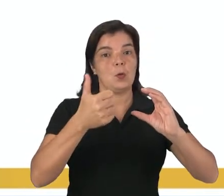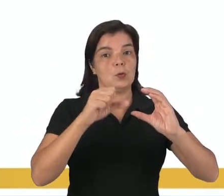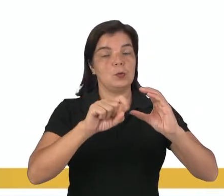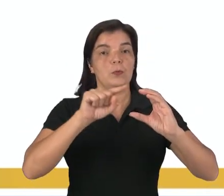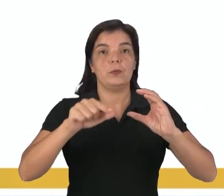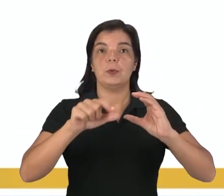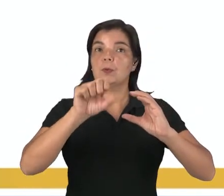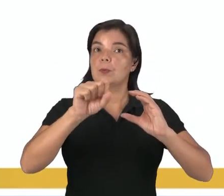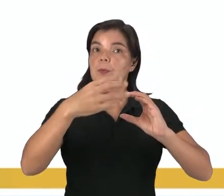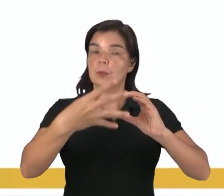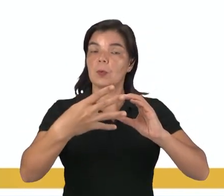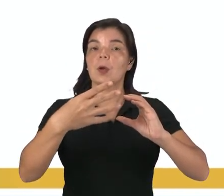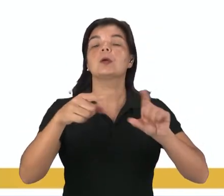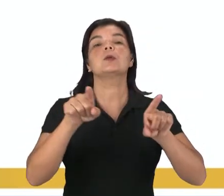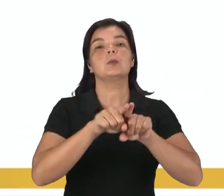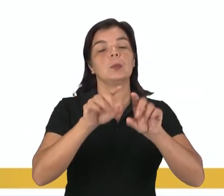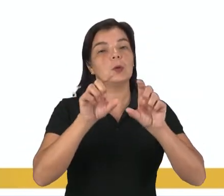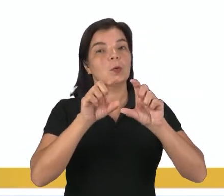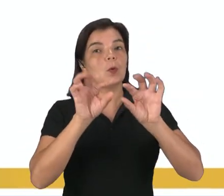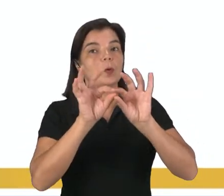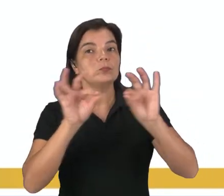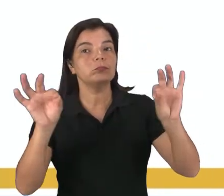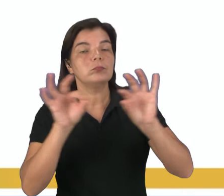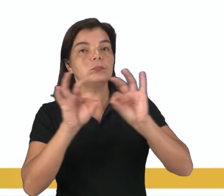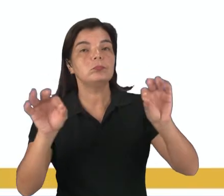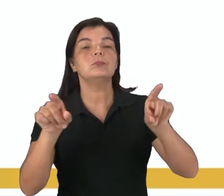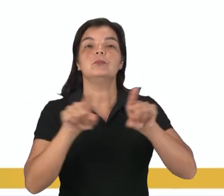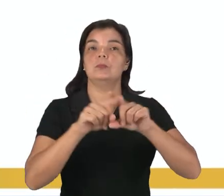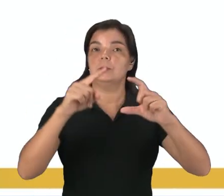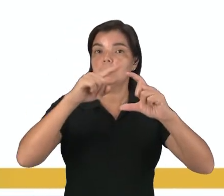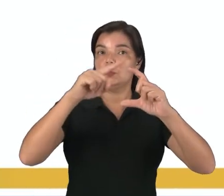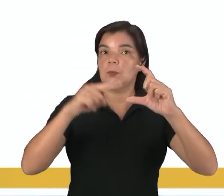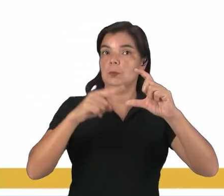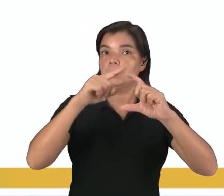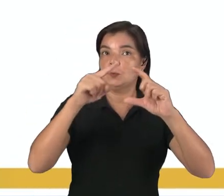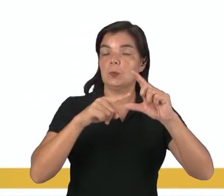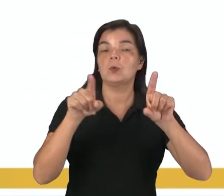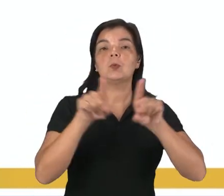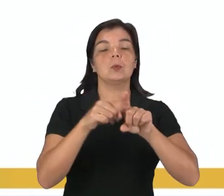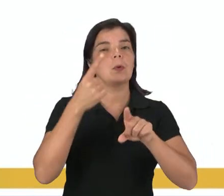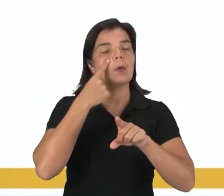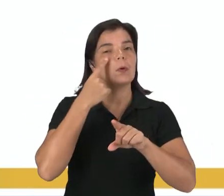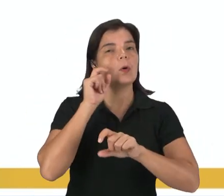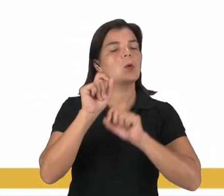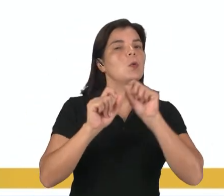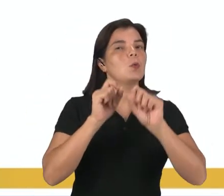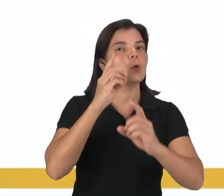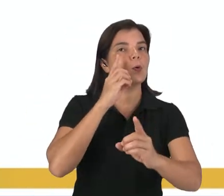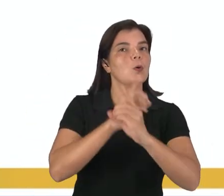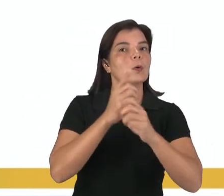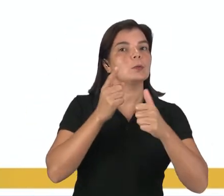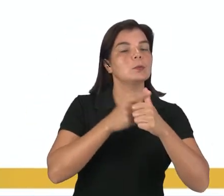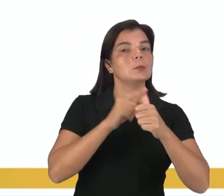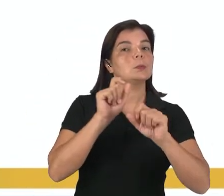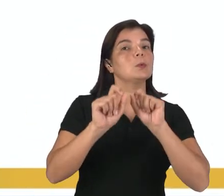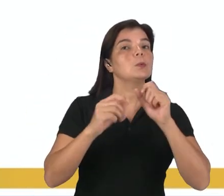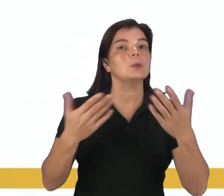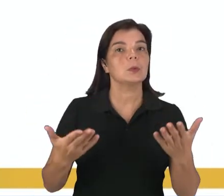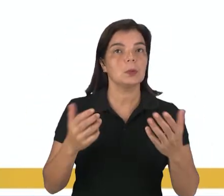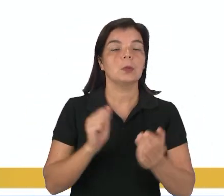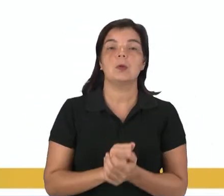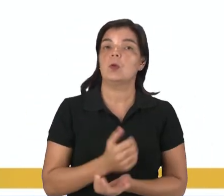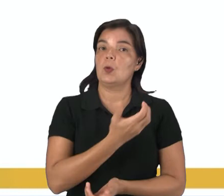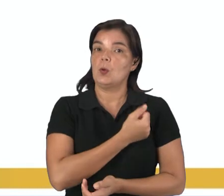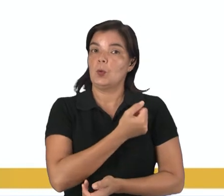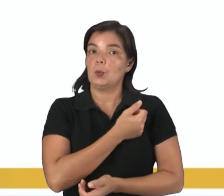18,84 que seria o cumprimento aí dessa circunferência o que nós pretendemos encontrar a primeiramente aqui